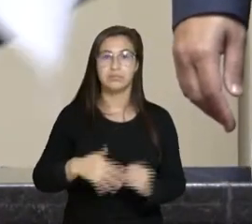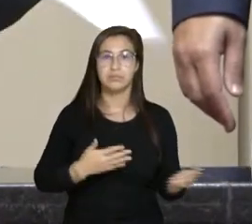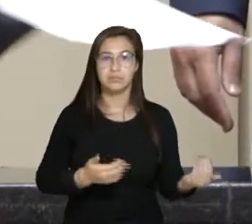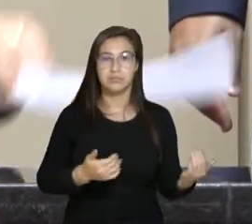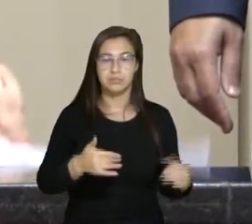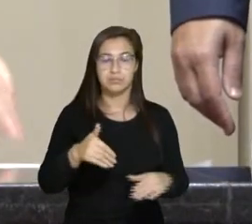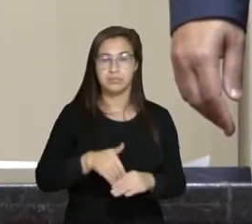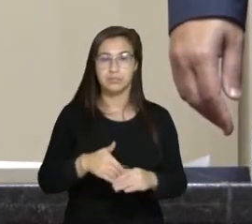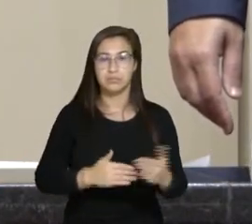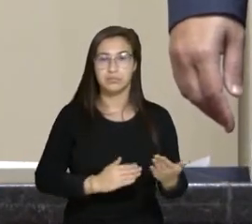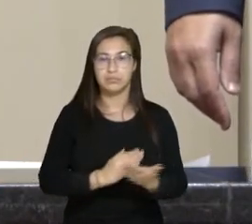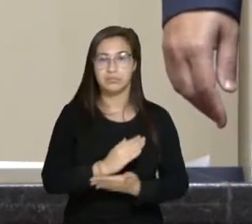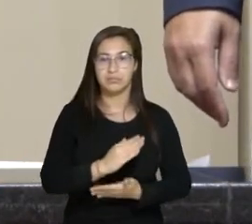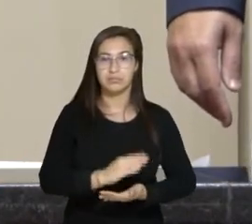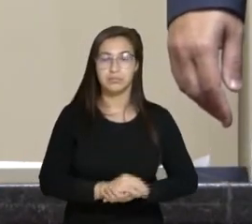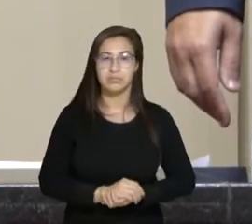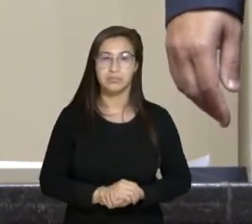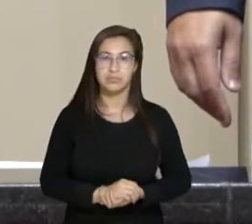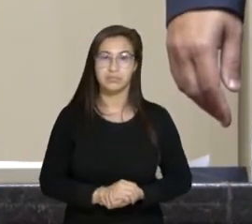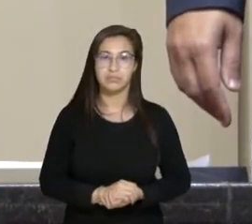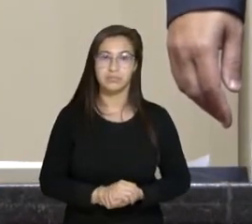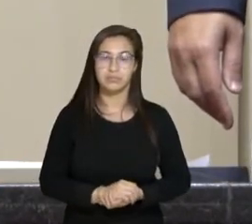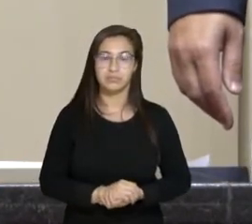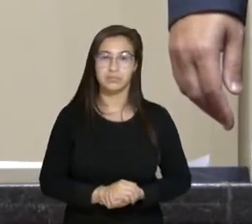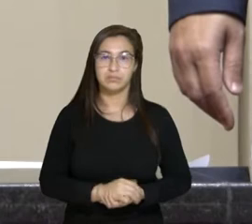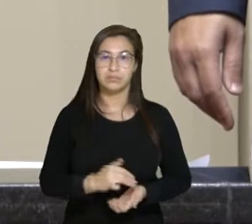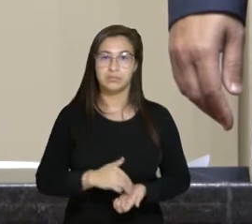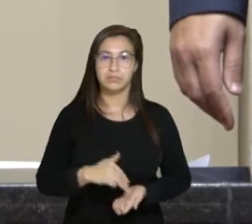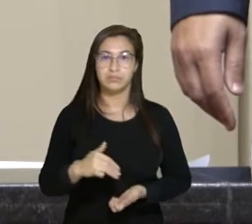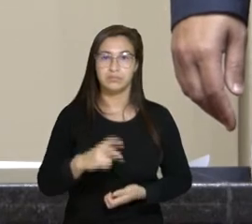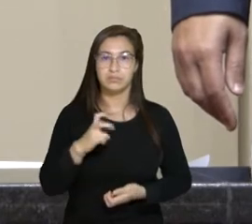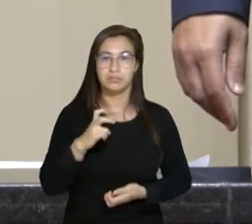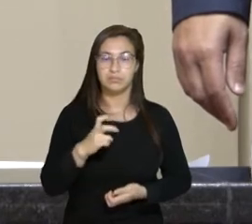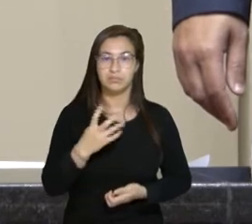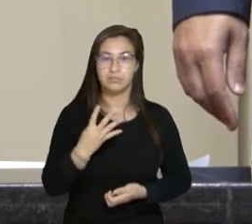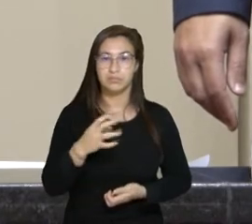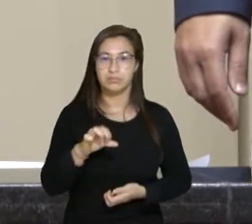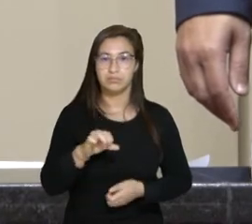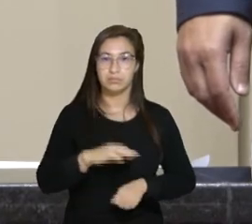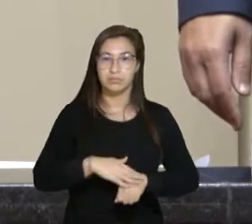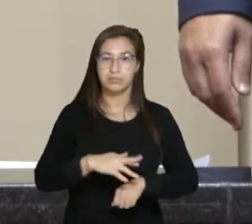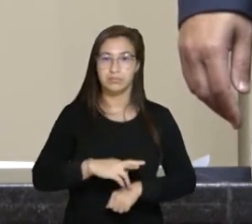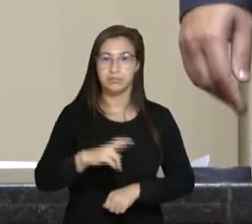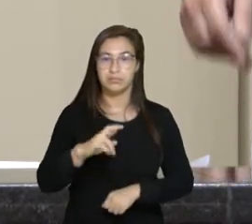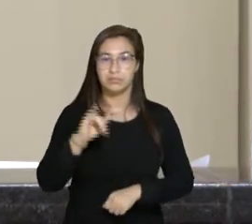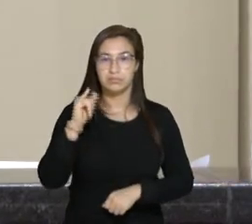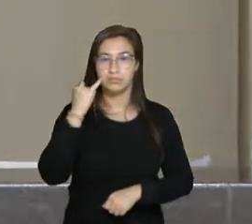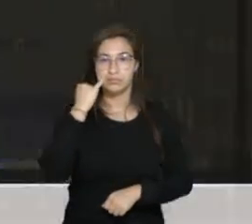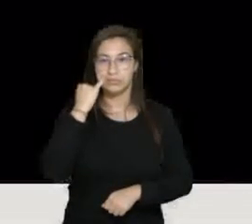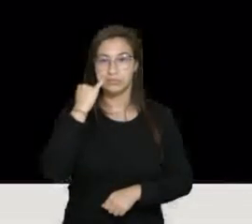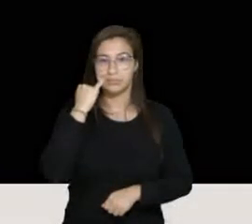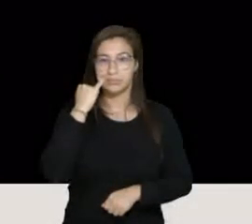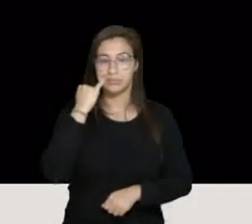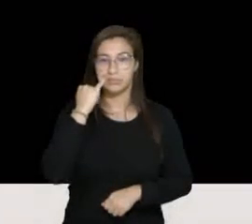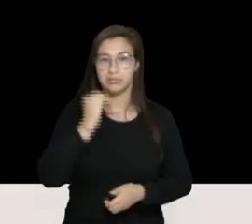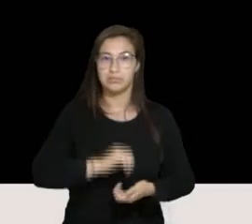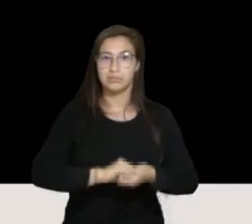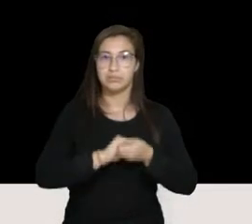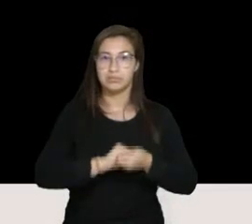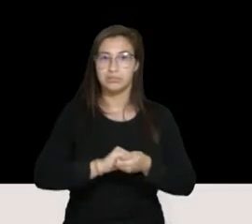votação aprovada Moção 549 autor Deputado José Lopes